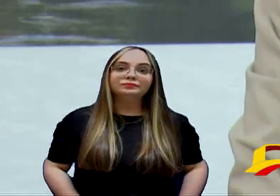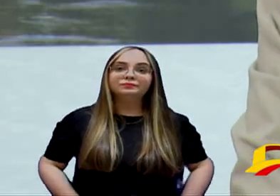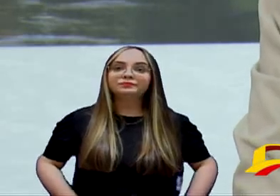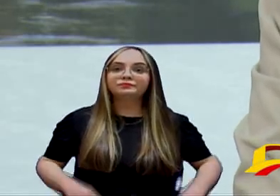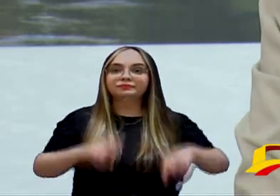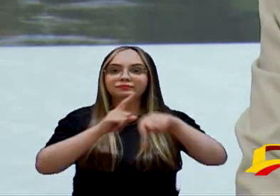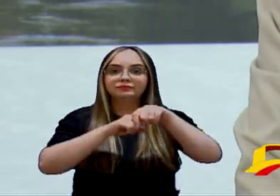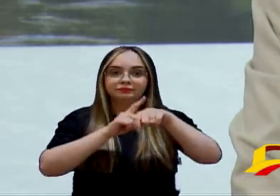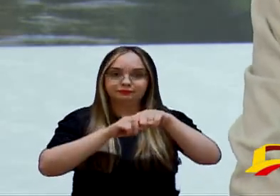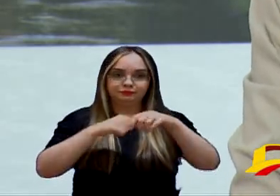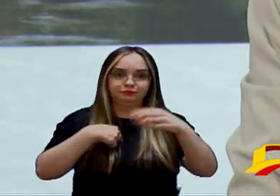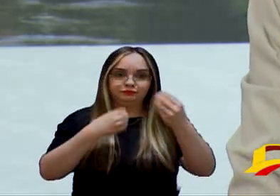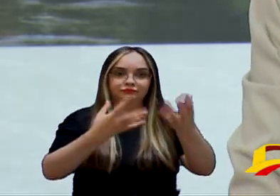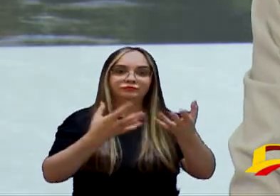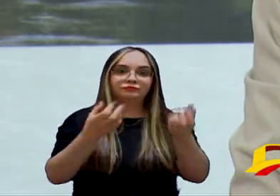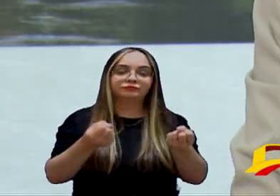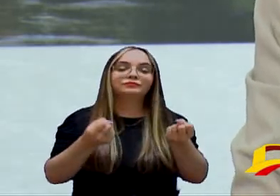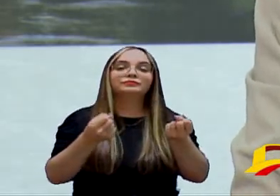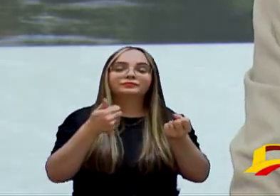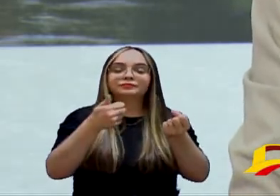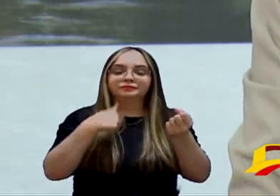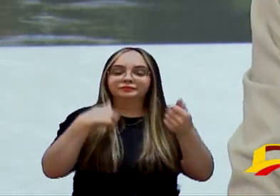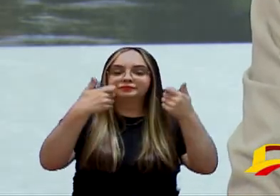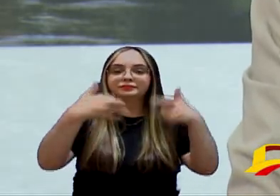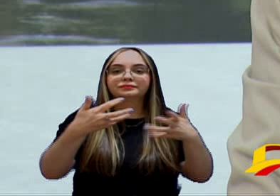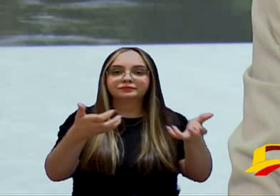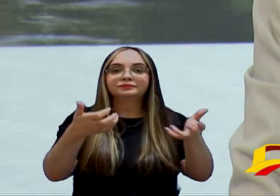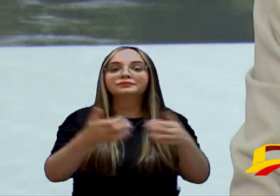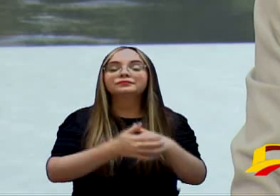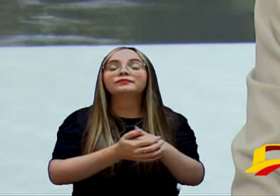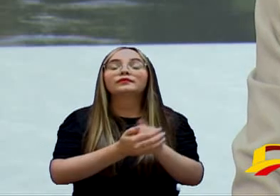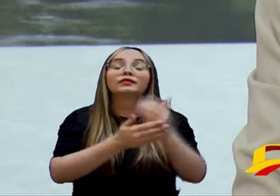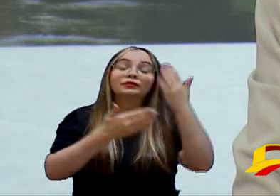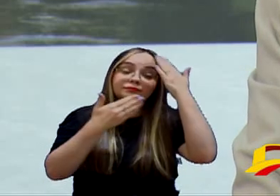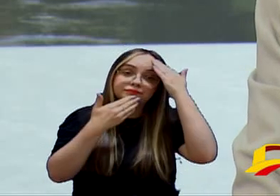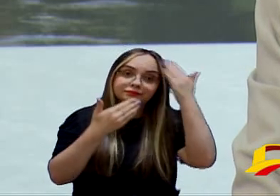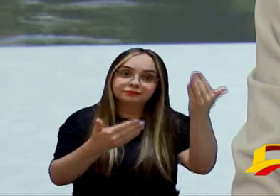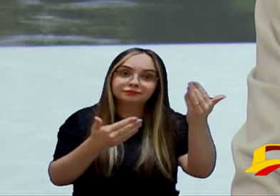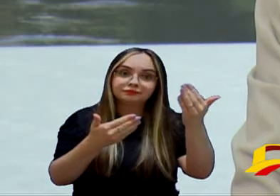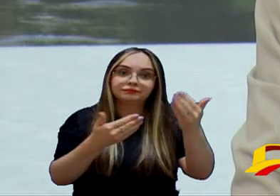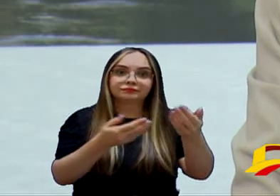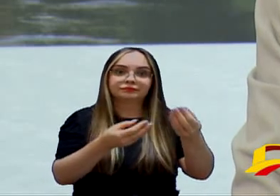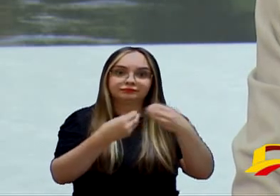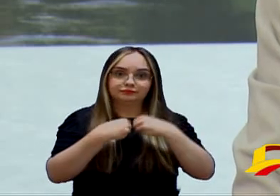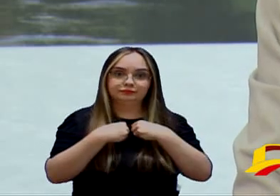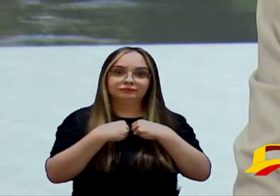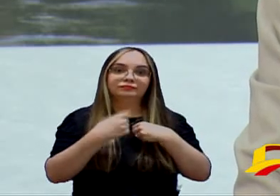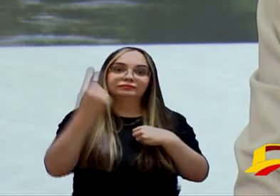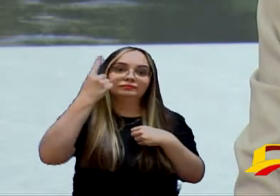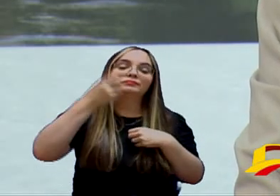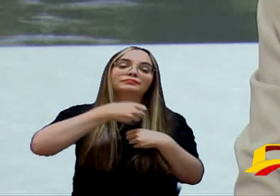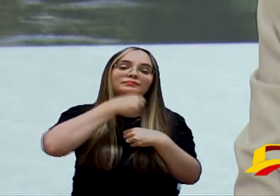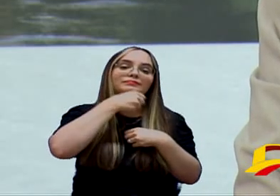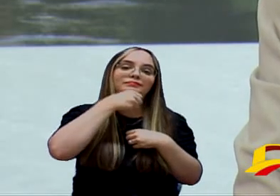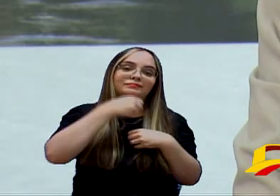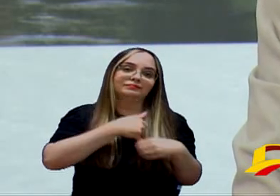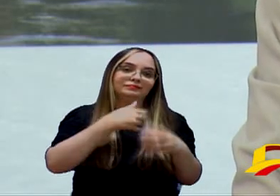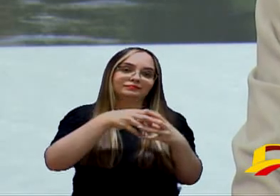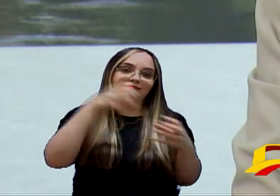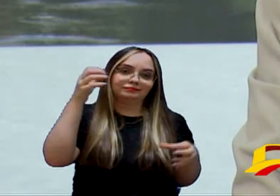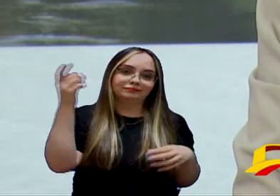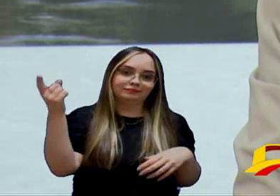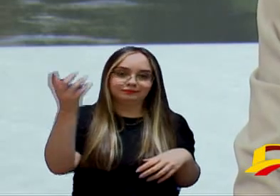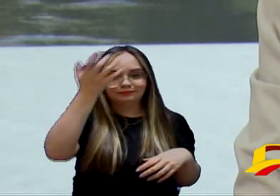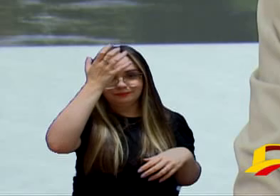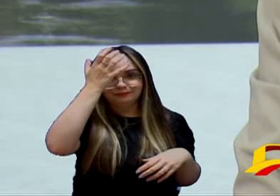meio tempo por favor Ah eu vou falar obrigado por dar prioridade ao idoso Fábio